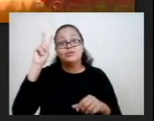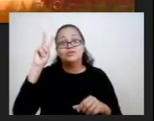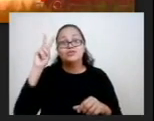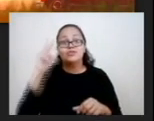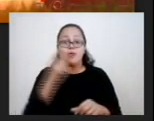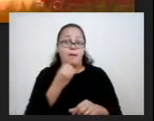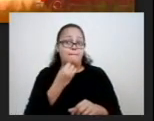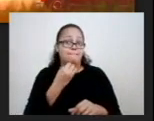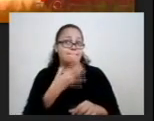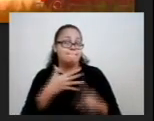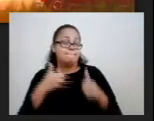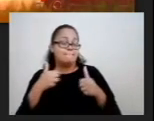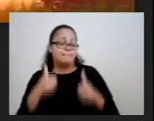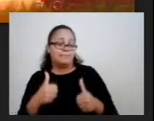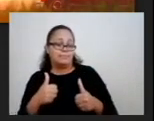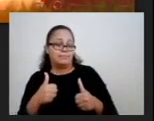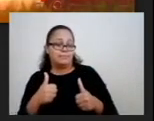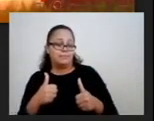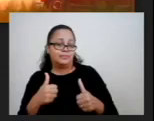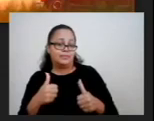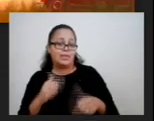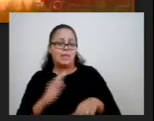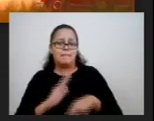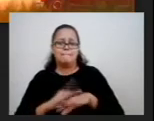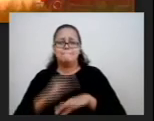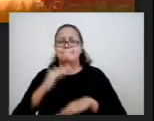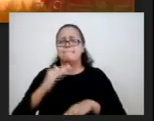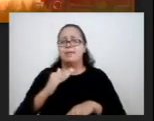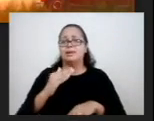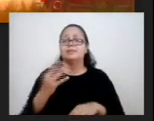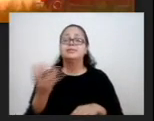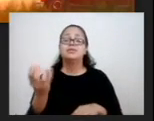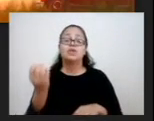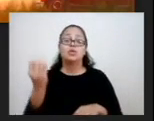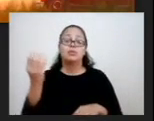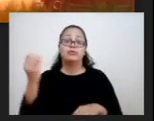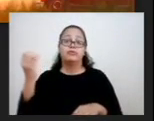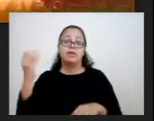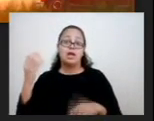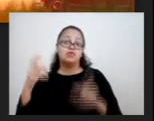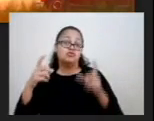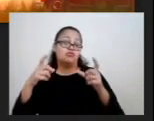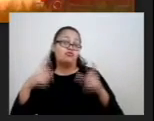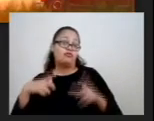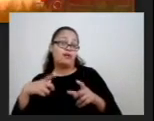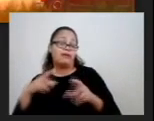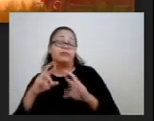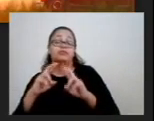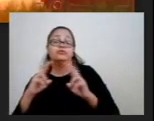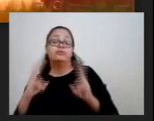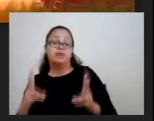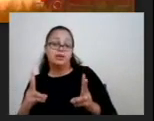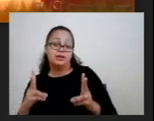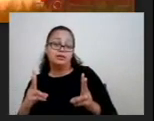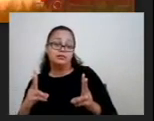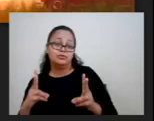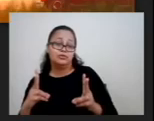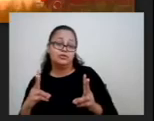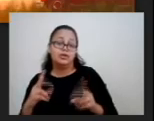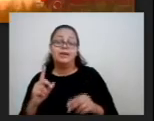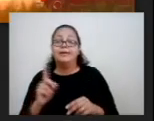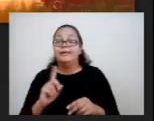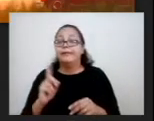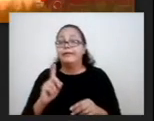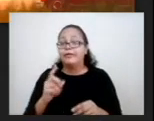interessante. Muito mais às vezes do que uma viagem a algum lugar super diferente, mas que não foi bem contada,